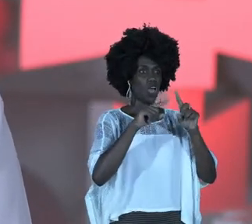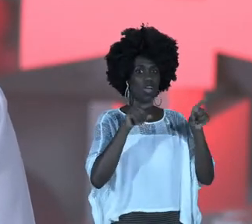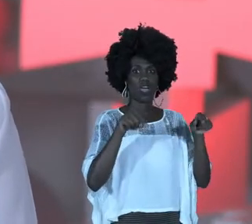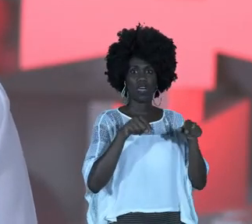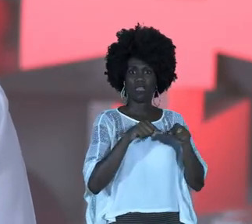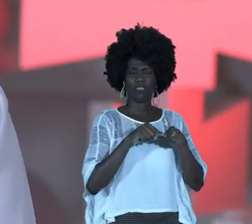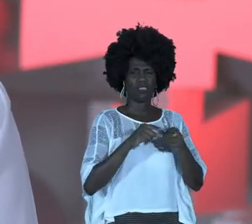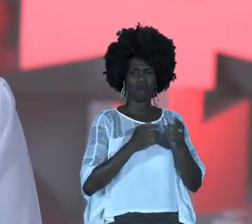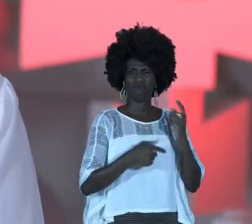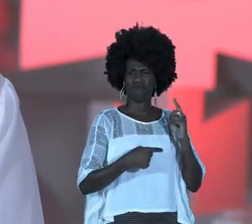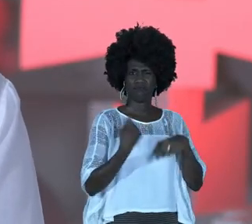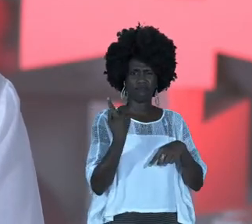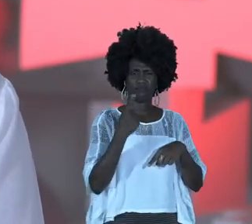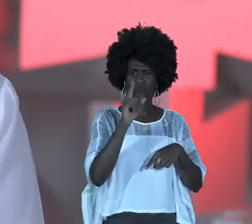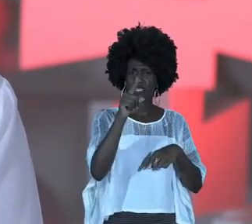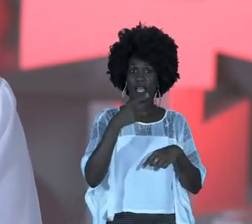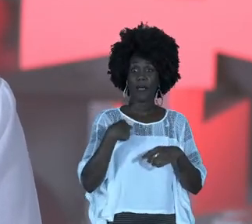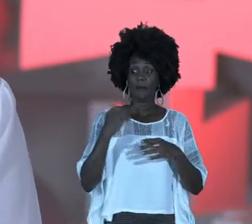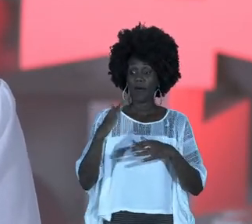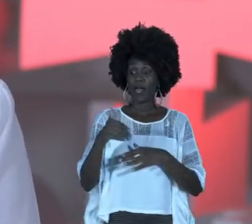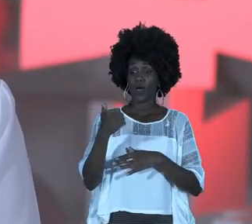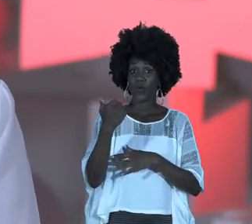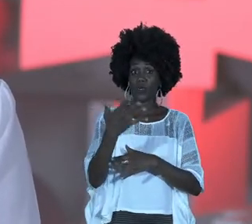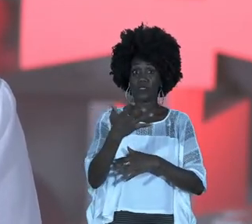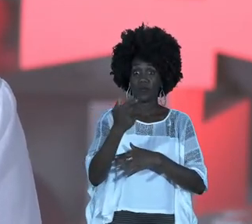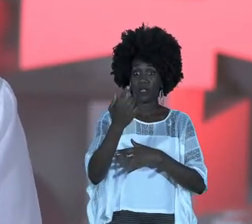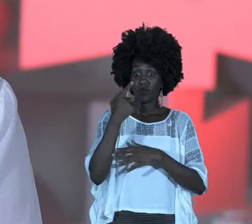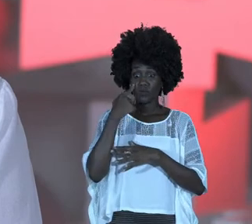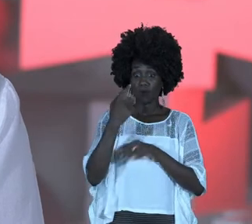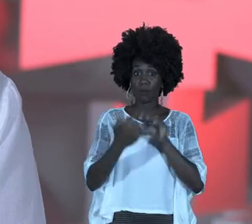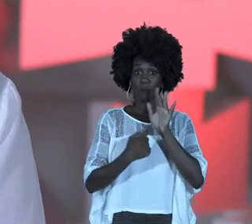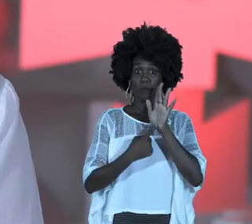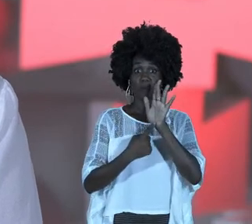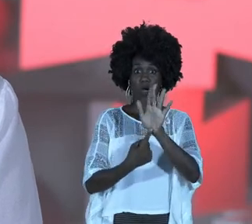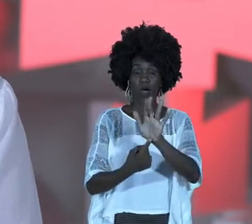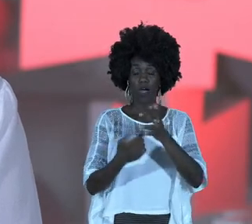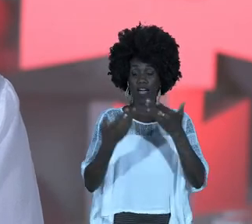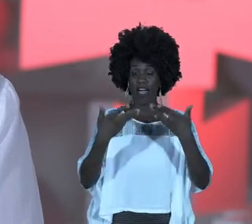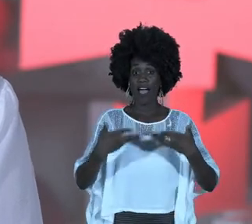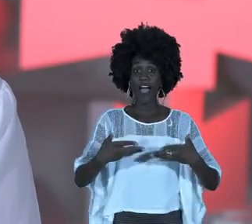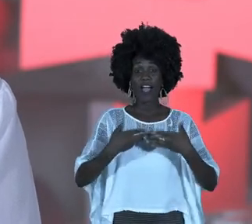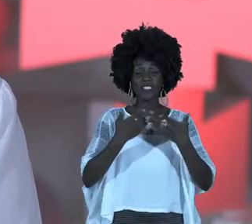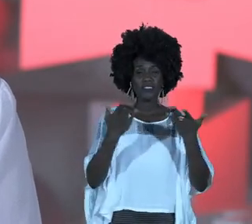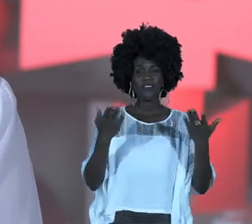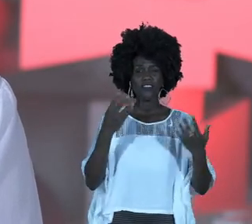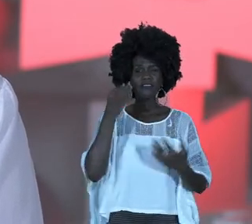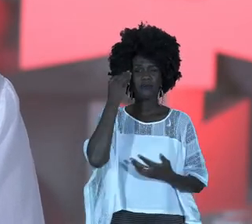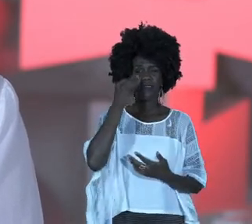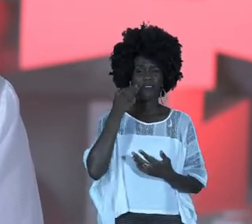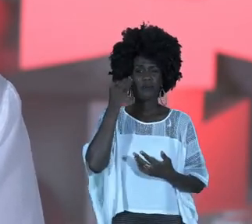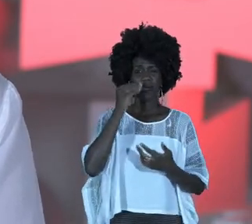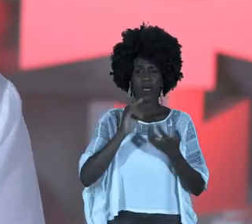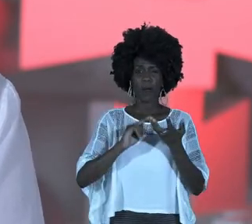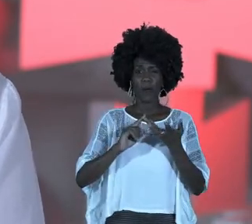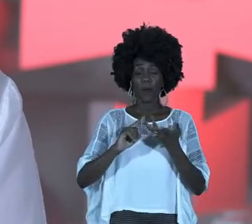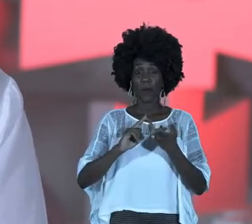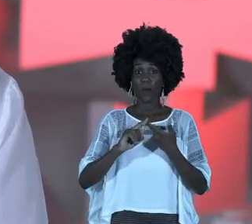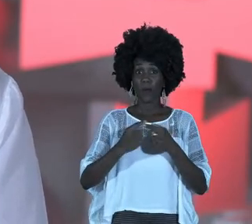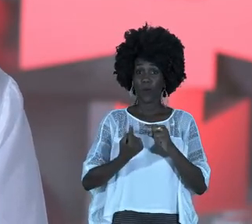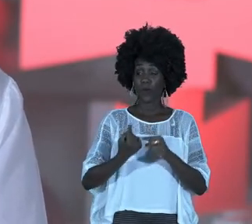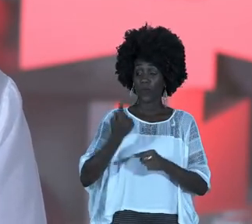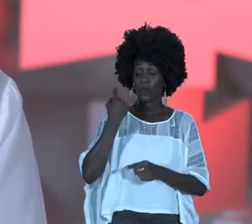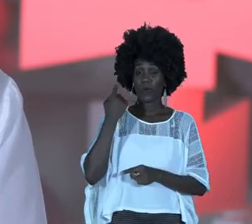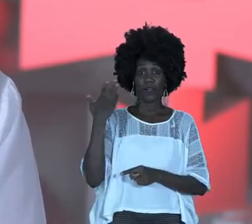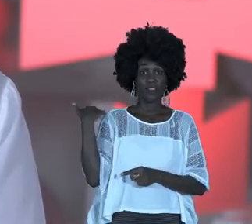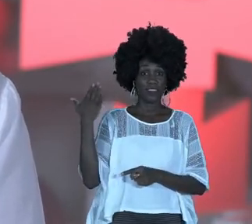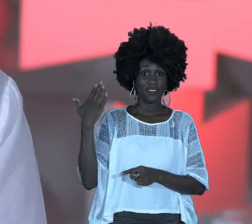superfície bidimensional para um espaço tridimensional. E aí a gente vai ver várias experimentações